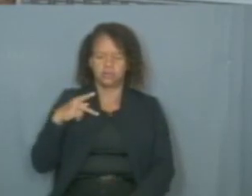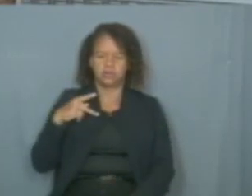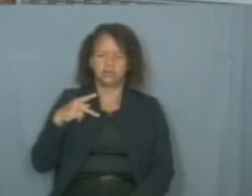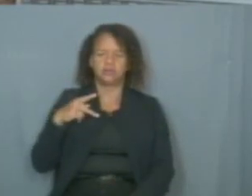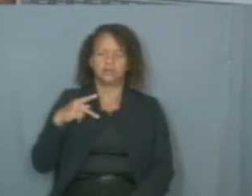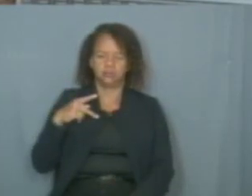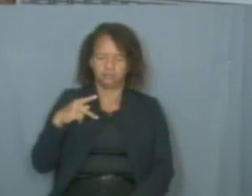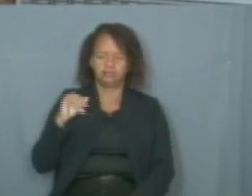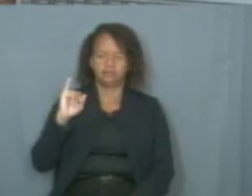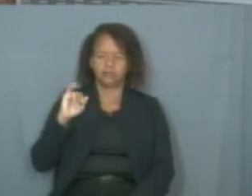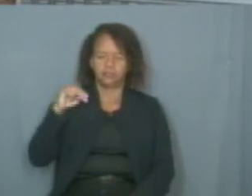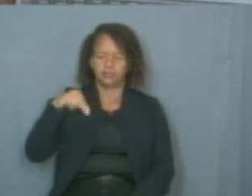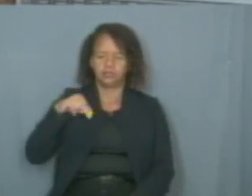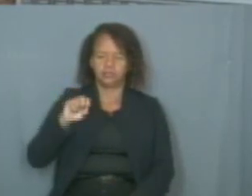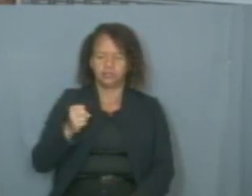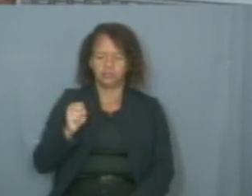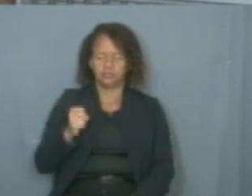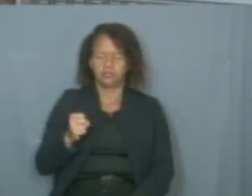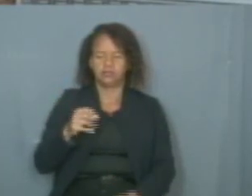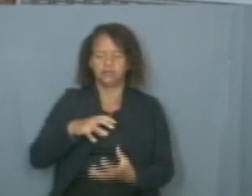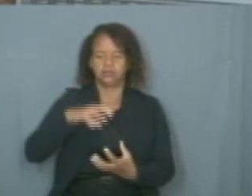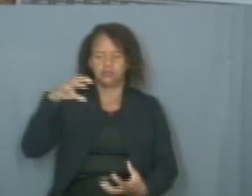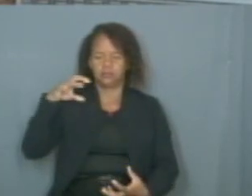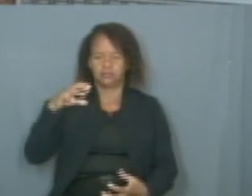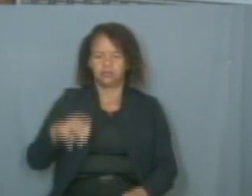aposentadorias e pensões de idosos.